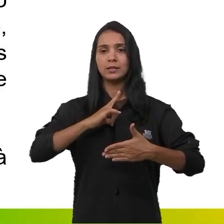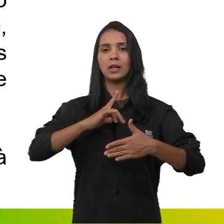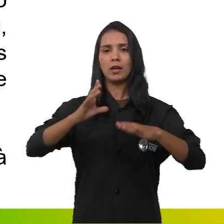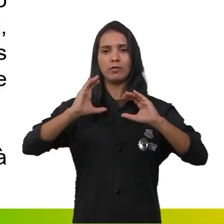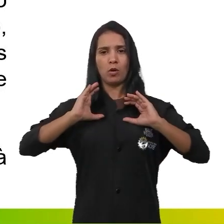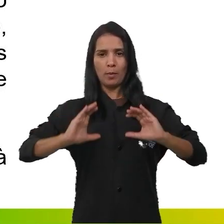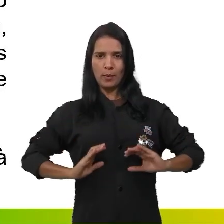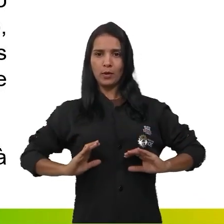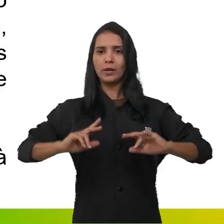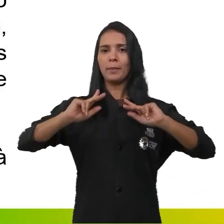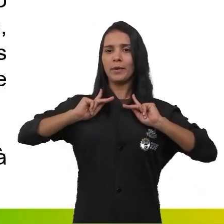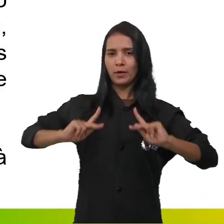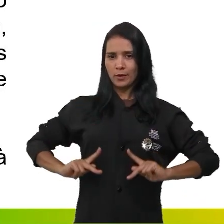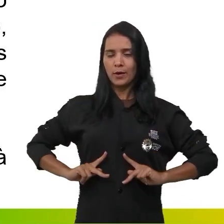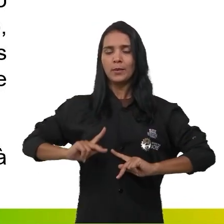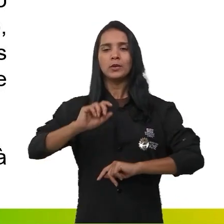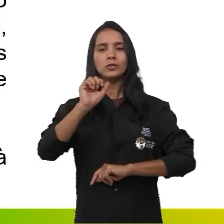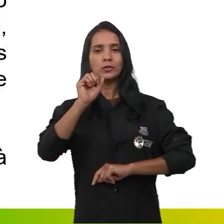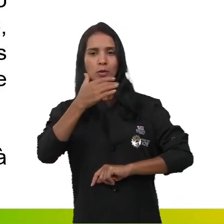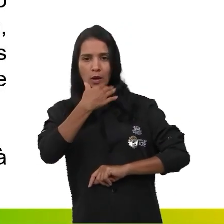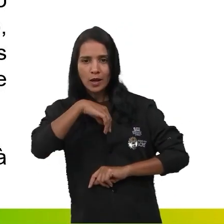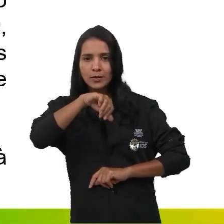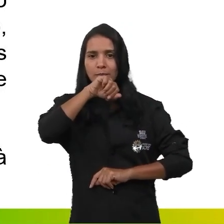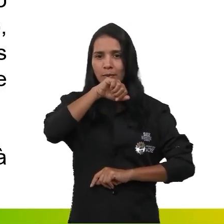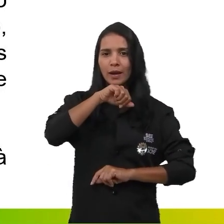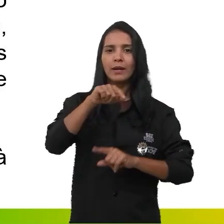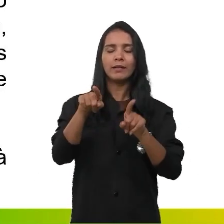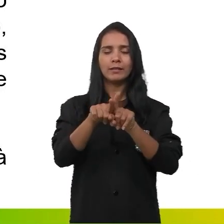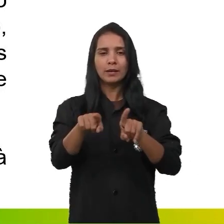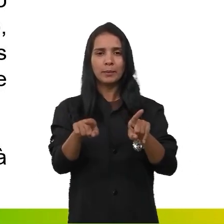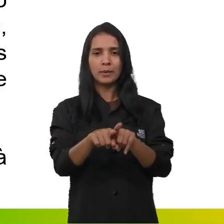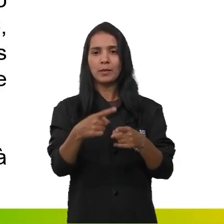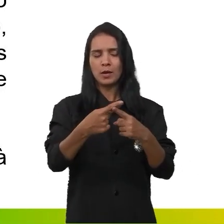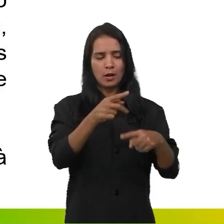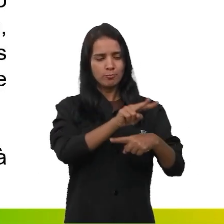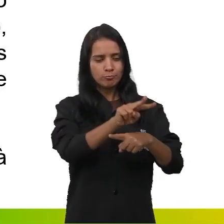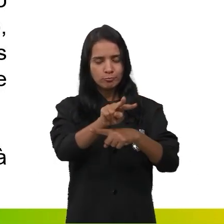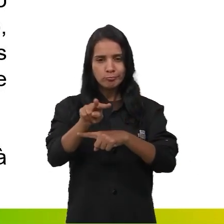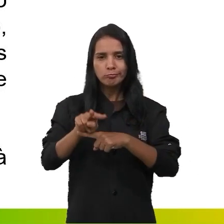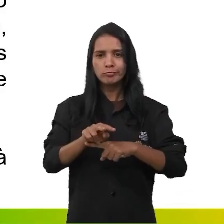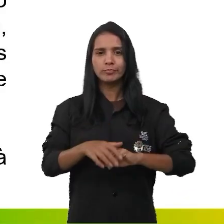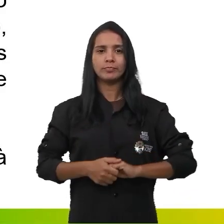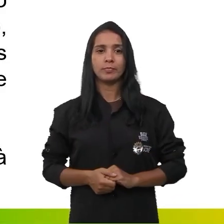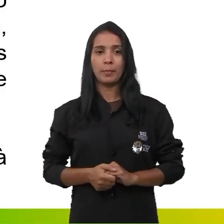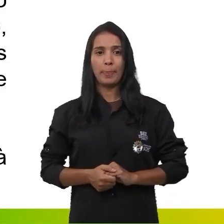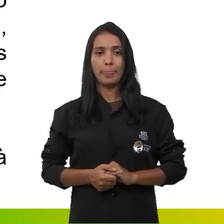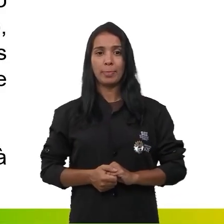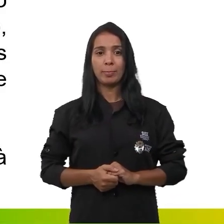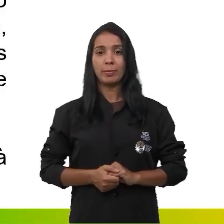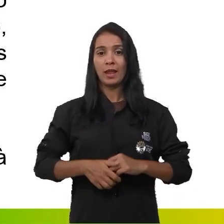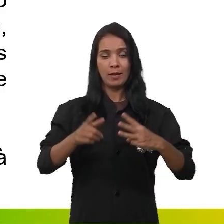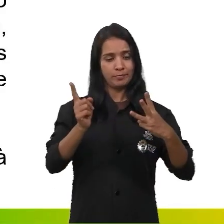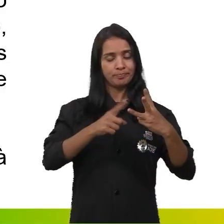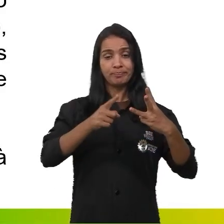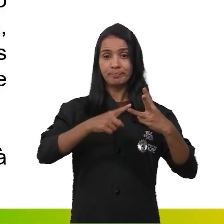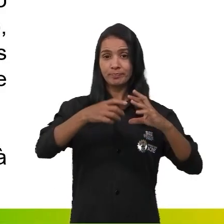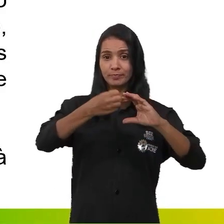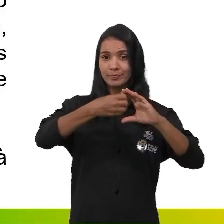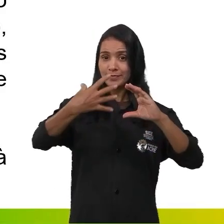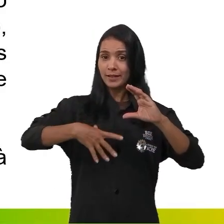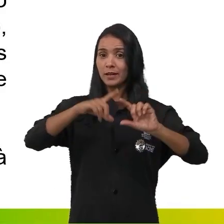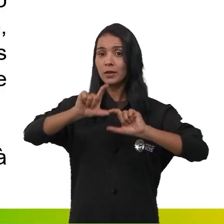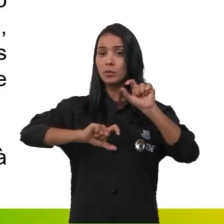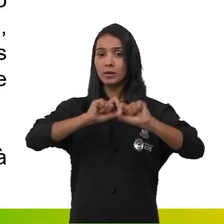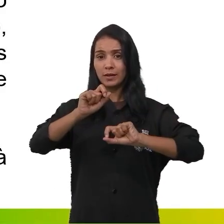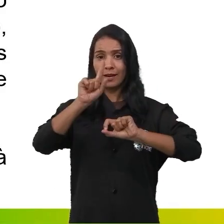como se deu isso aqui no Brasil e nós vamos ver mais a fundo esse assunto. A terceira característica é o foco nas